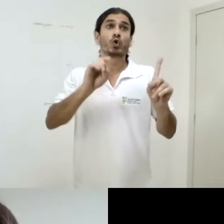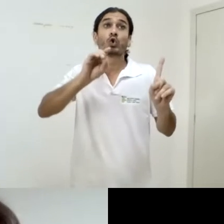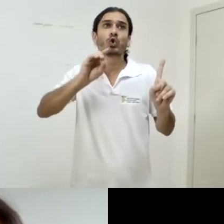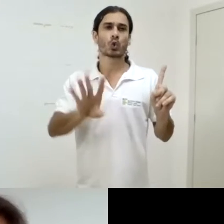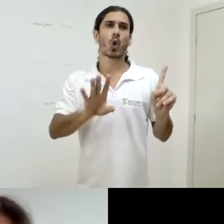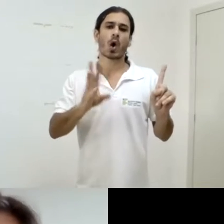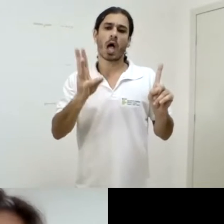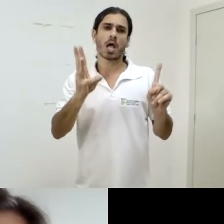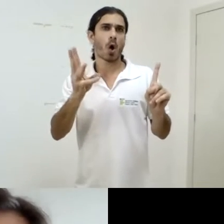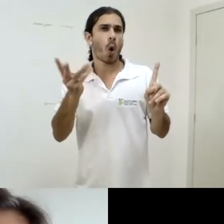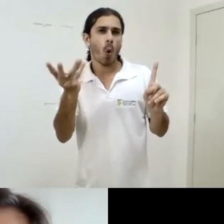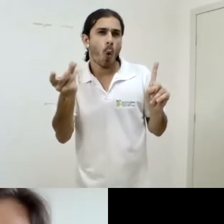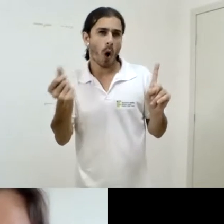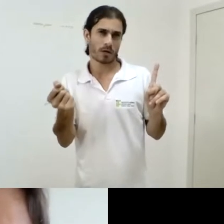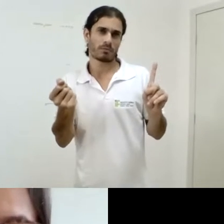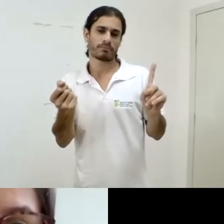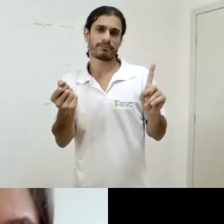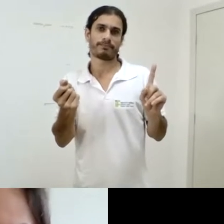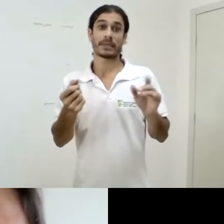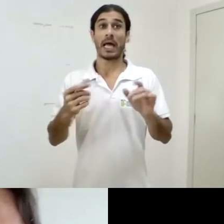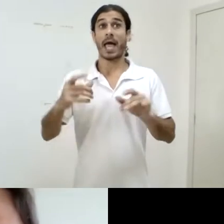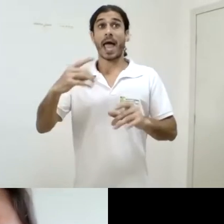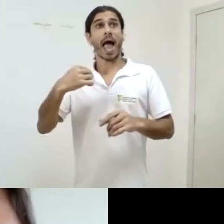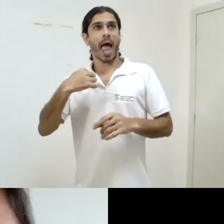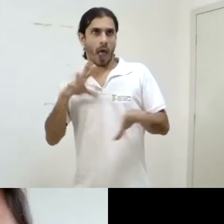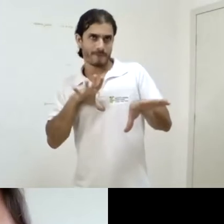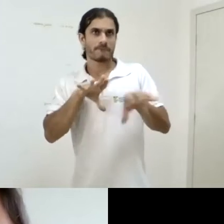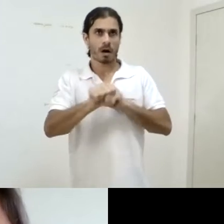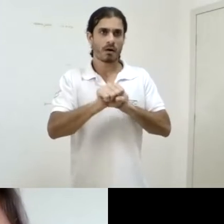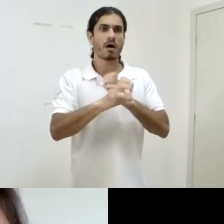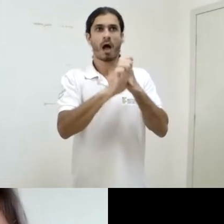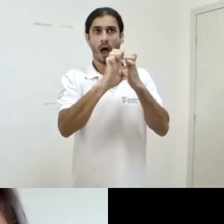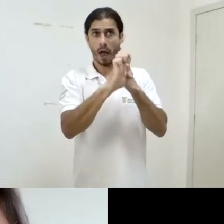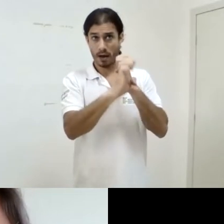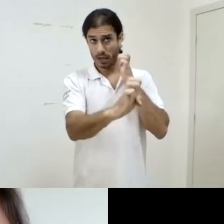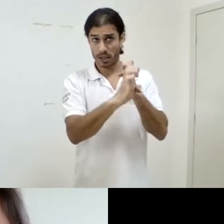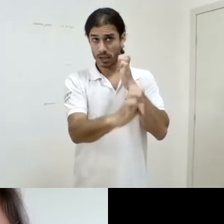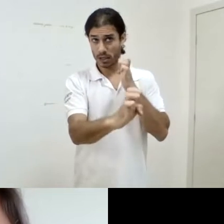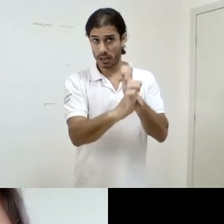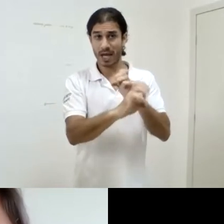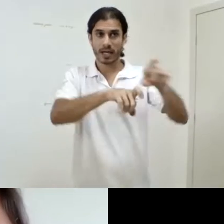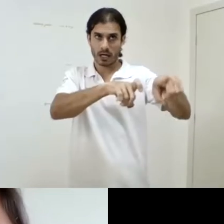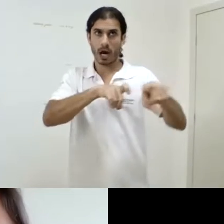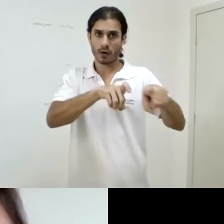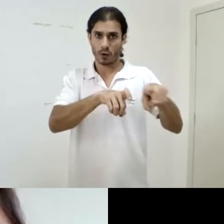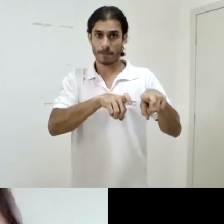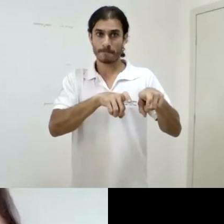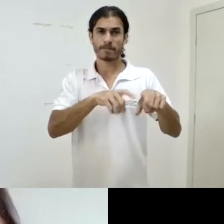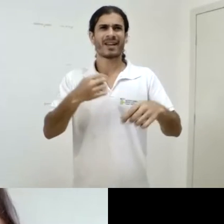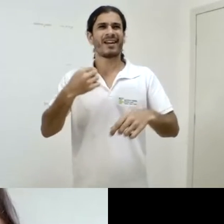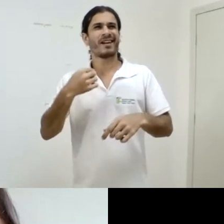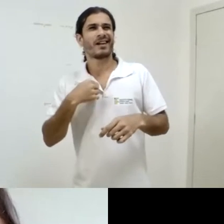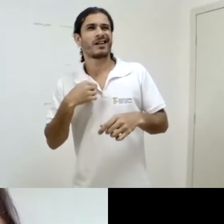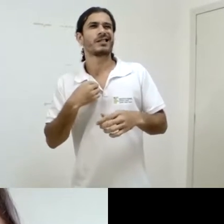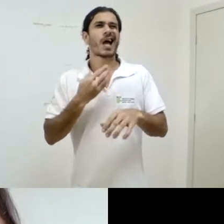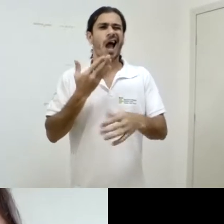engenharia, né? Eu sou engenheira agrônoma, e quando... Eu fiz bastante disciplina de estatística, e quando a